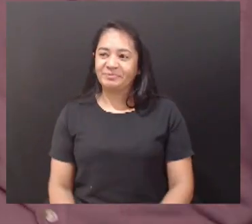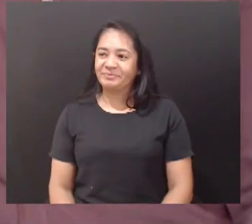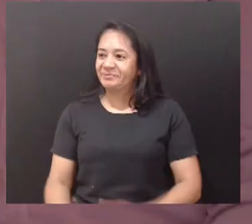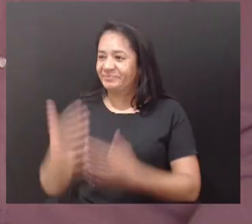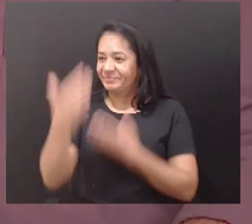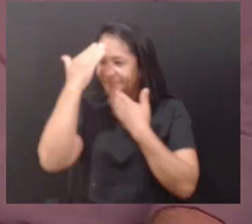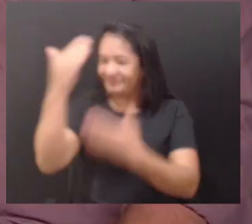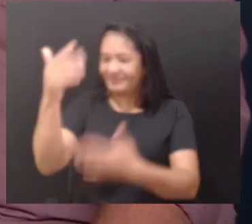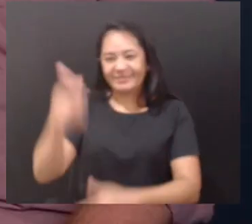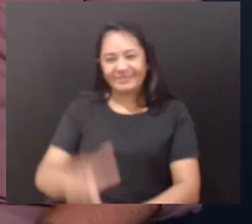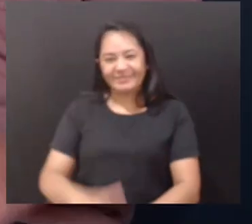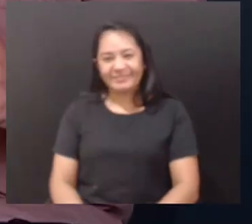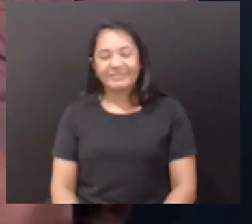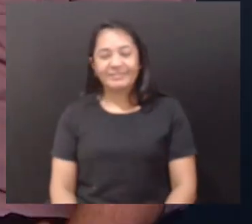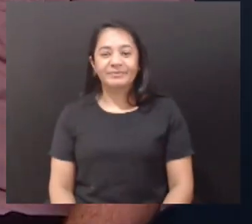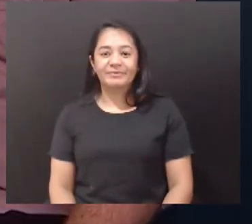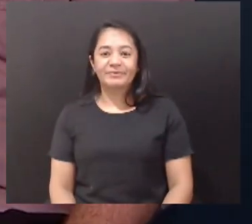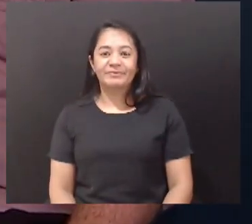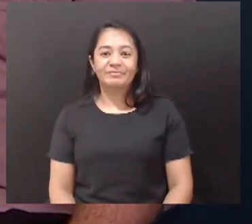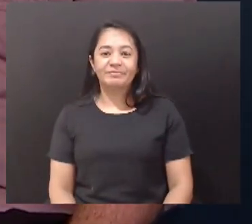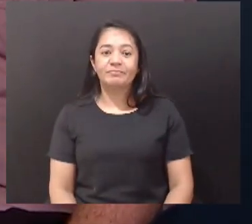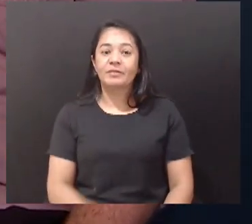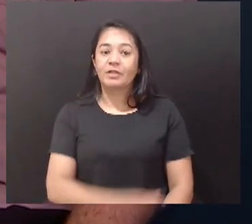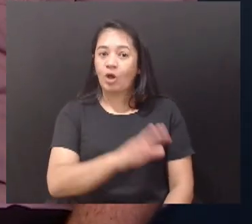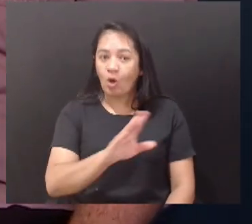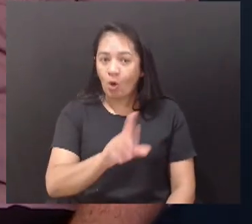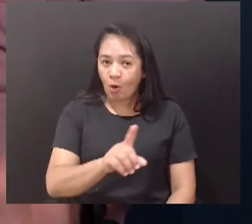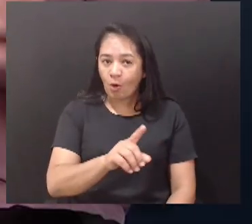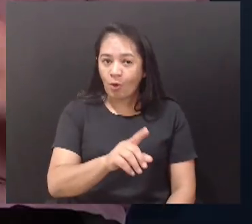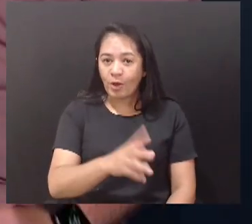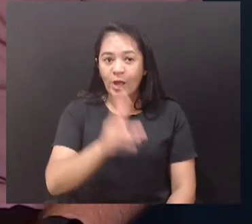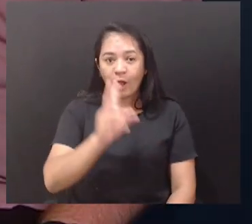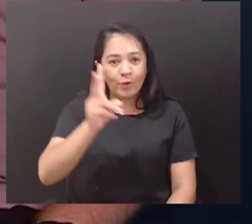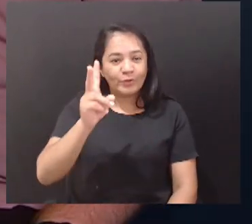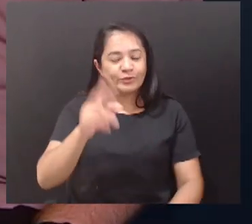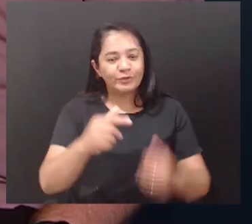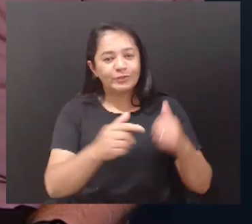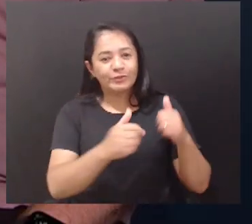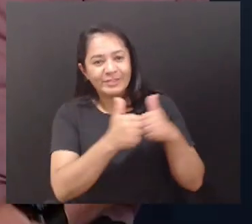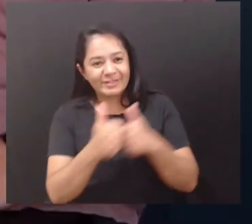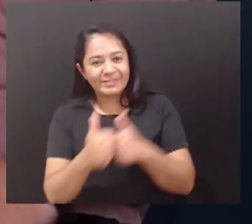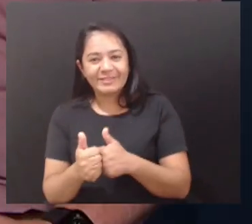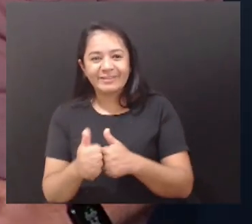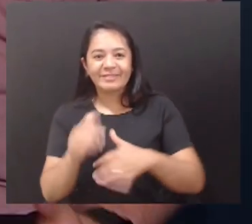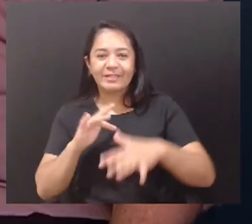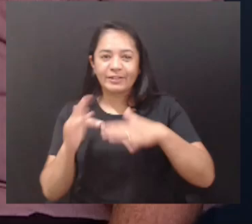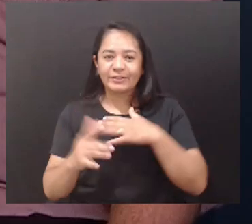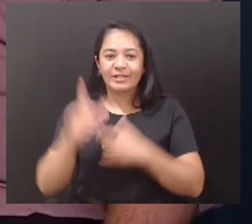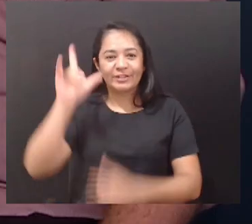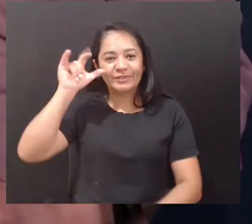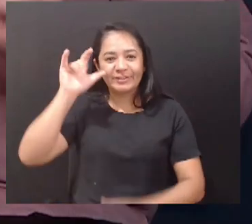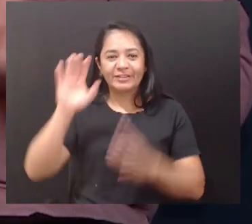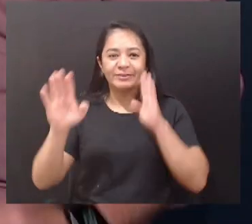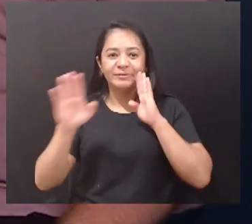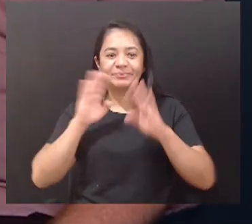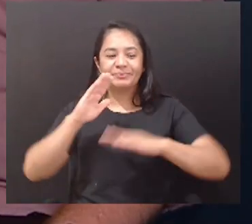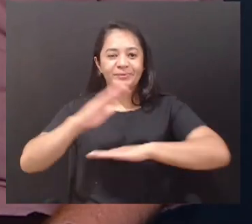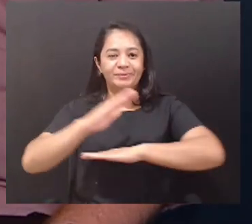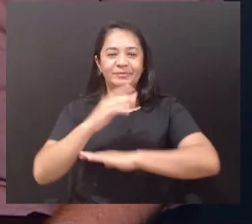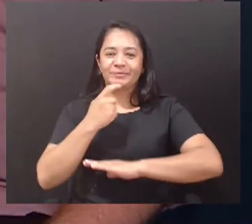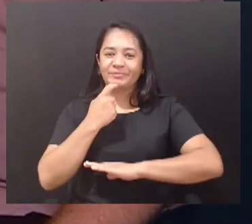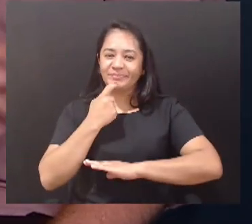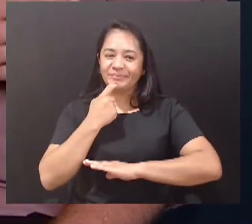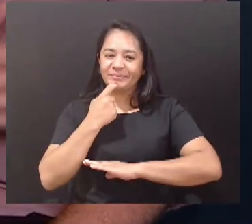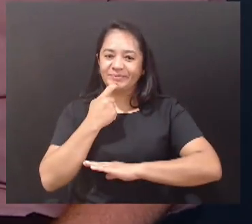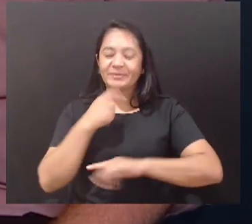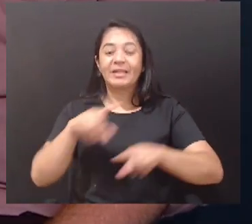viu? E pessoal, ó, não se esqueça de nos seguir a gente nas redes sociais, no Instagram e no Facebook TV Câmara Campinas, e também